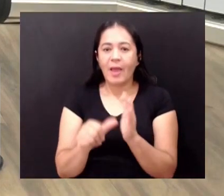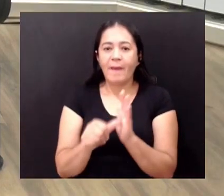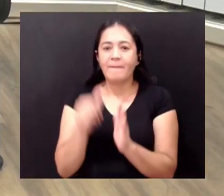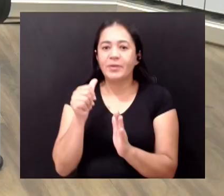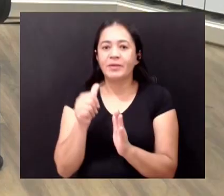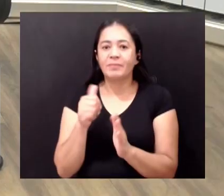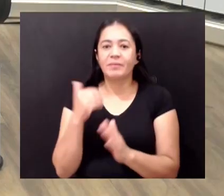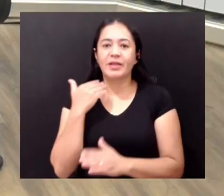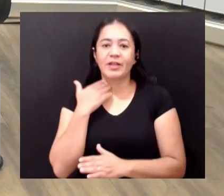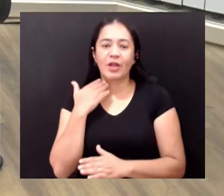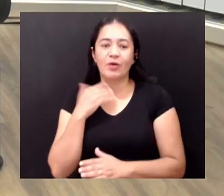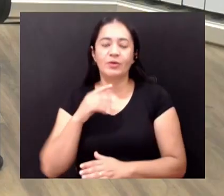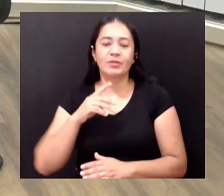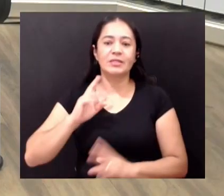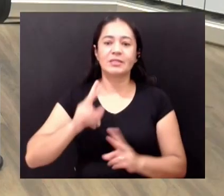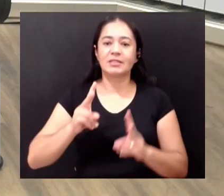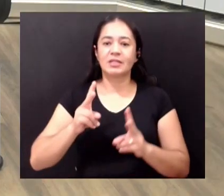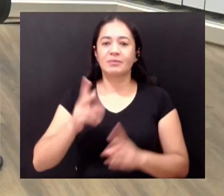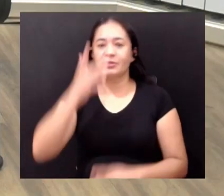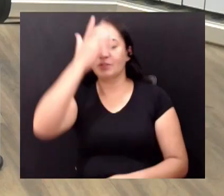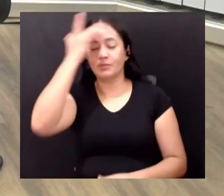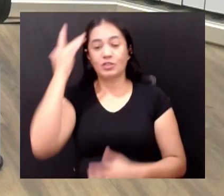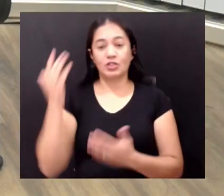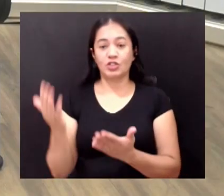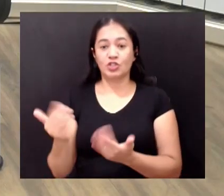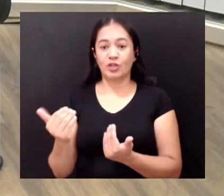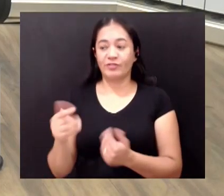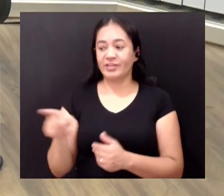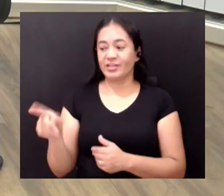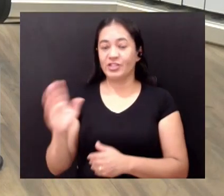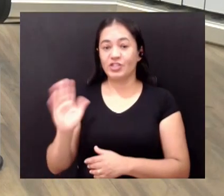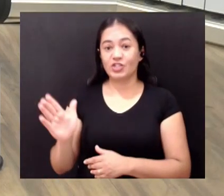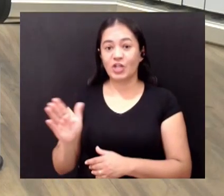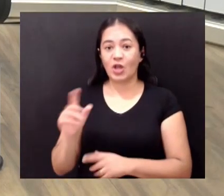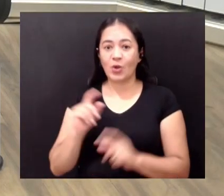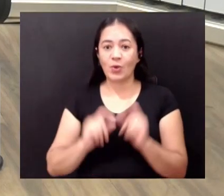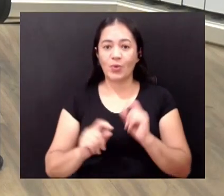jovens. Sim. Então, acho que eles já estão mais